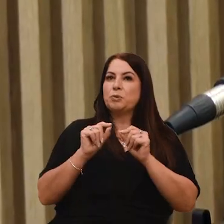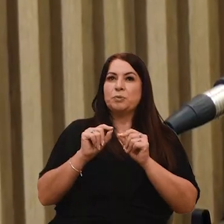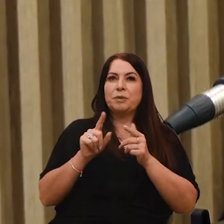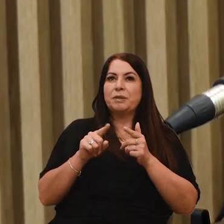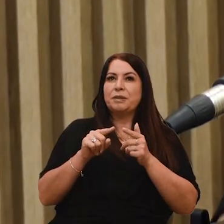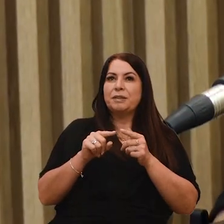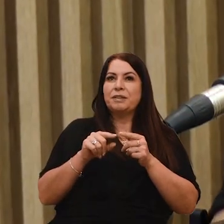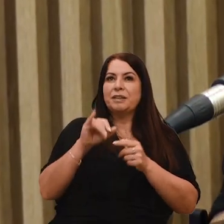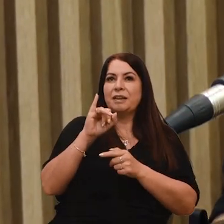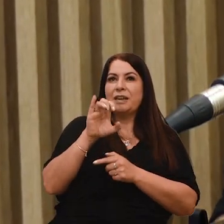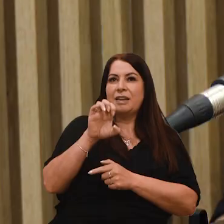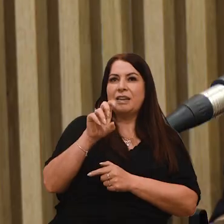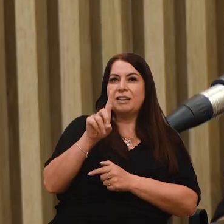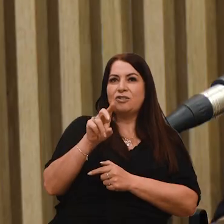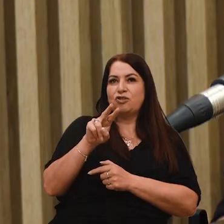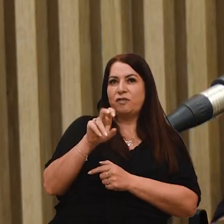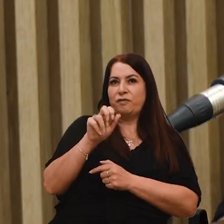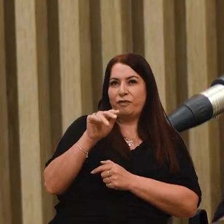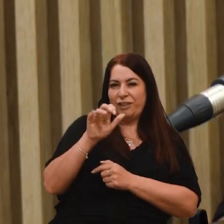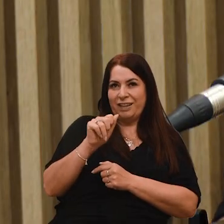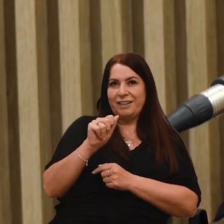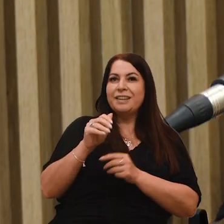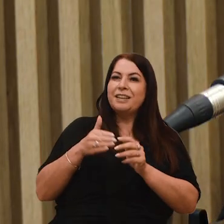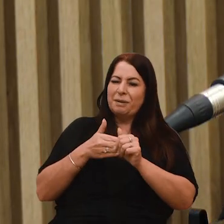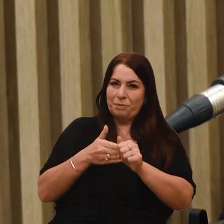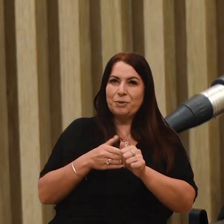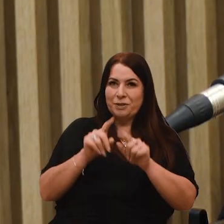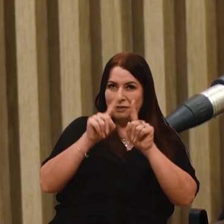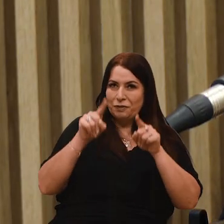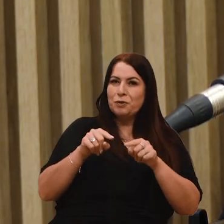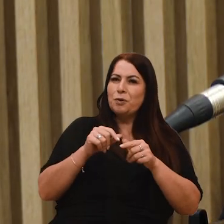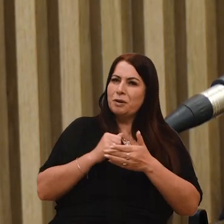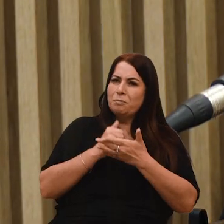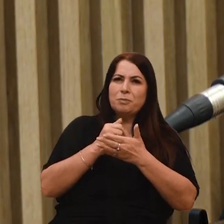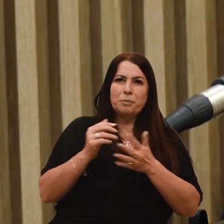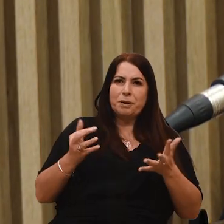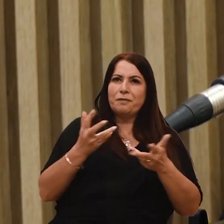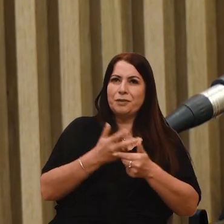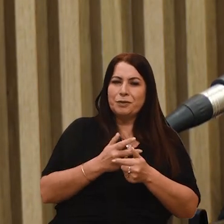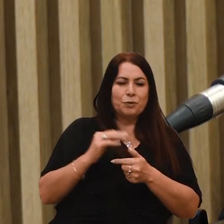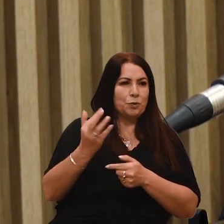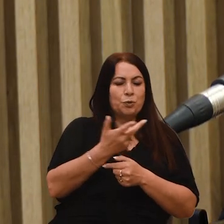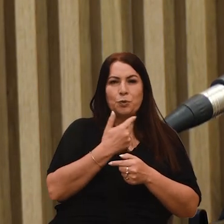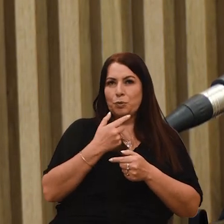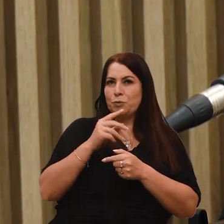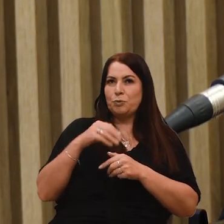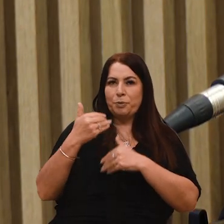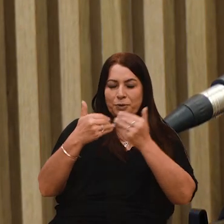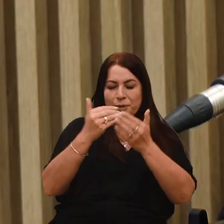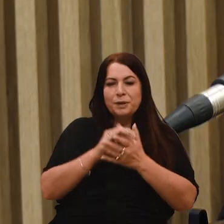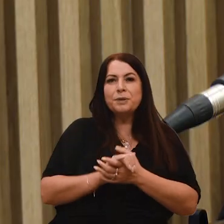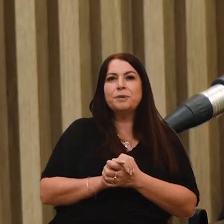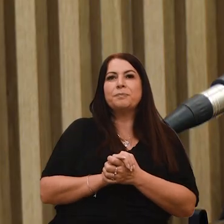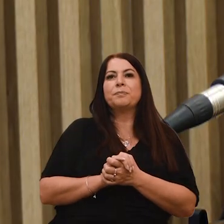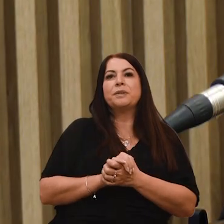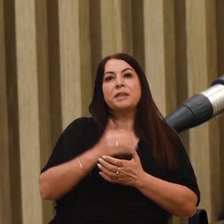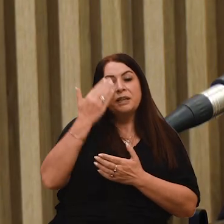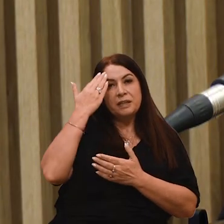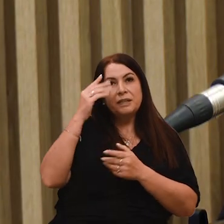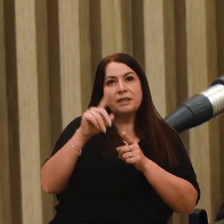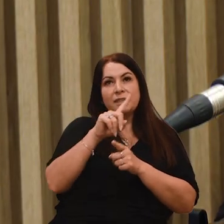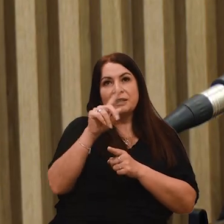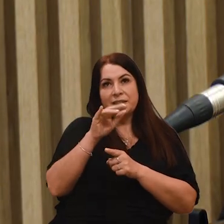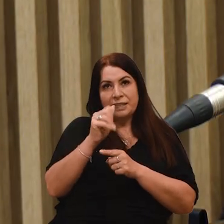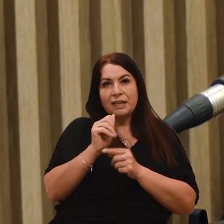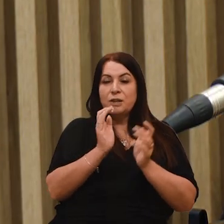a Edivânia, a servidora da casa, que nos acompanhou e deu um suporte maravilhoso todo o processo. E agradeço a Zara e